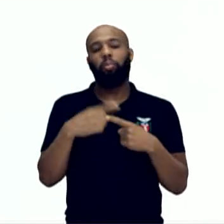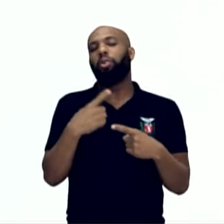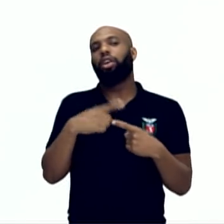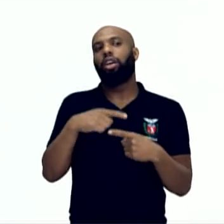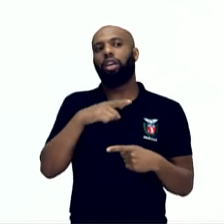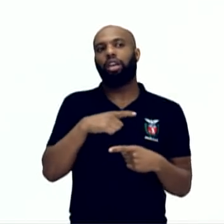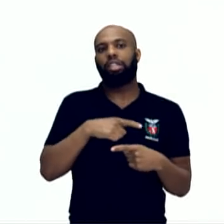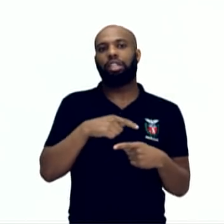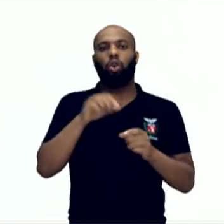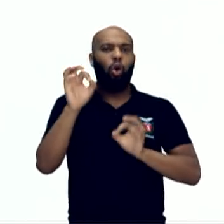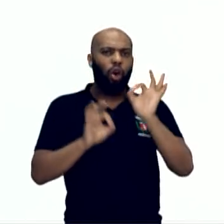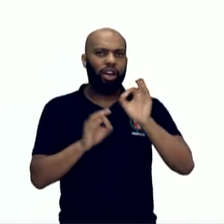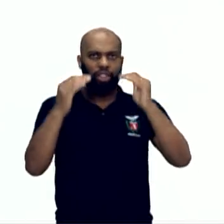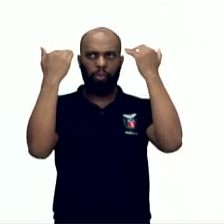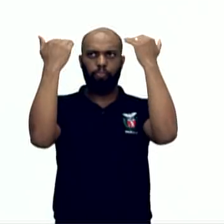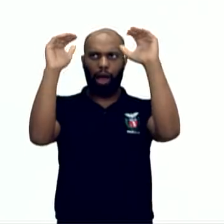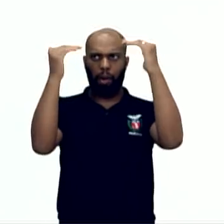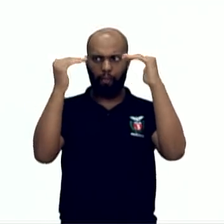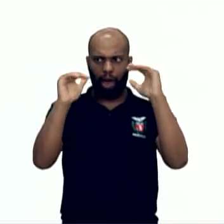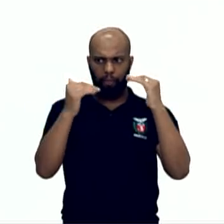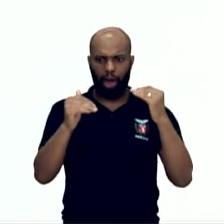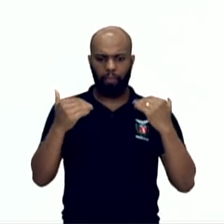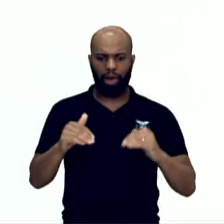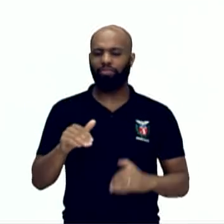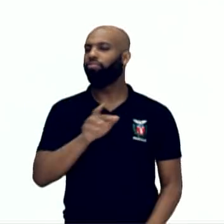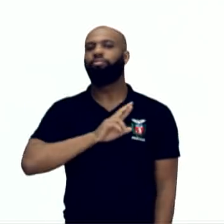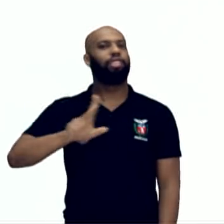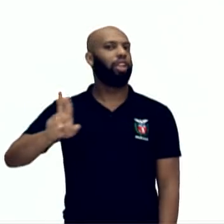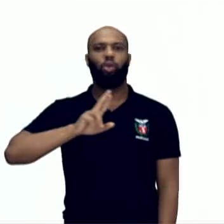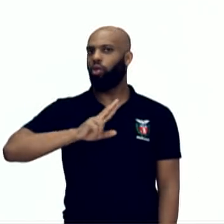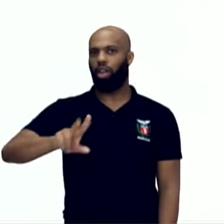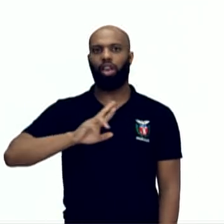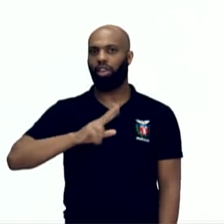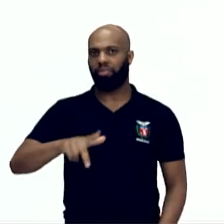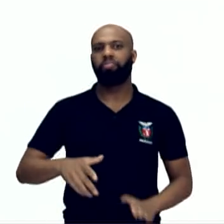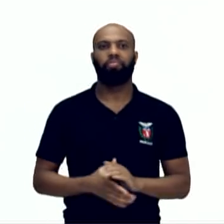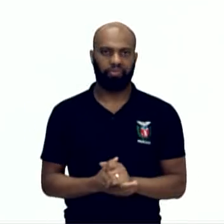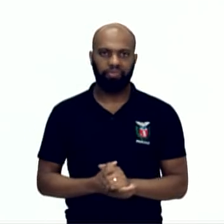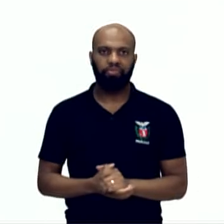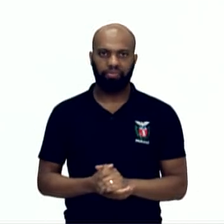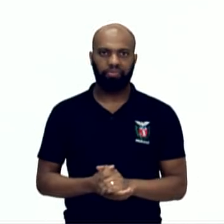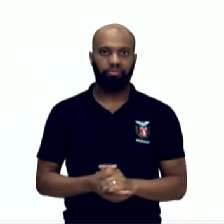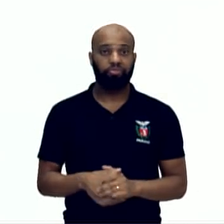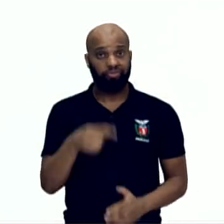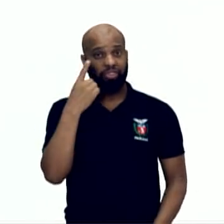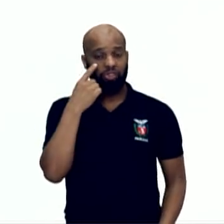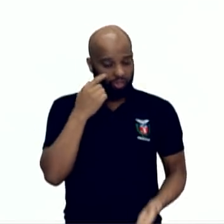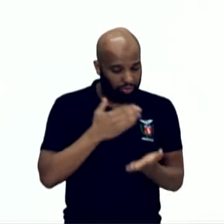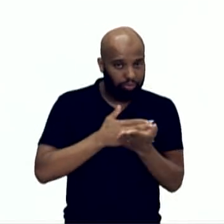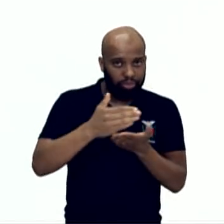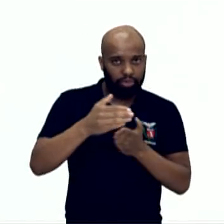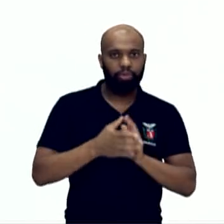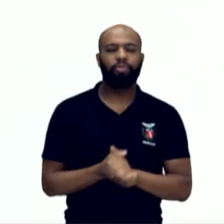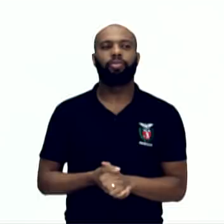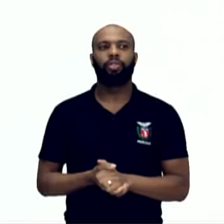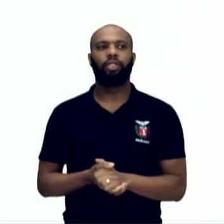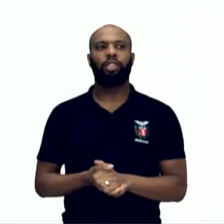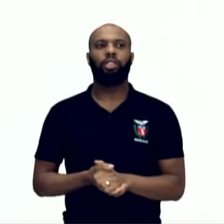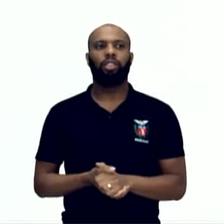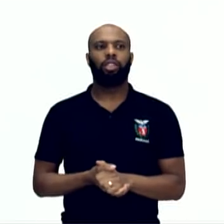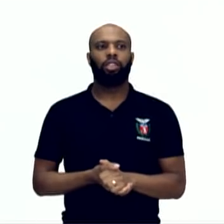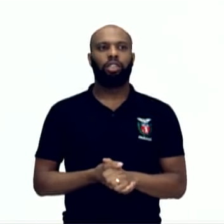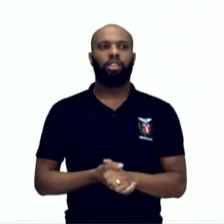só, ele não é organizado tão linear igual o poema tradicional. Vamos lá? Então, por onde nós começaremos? Olha